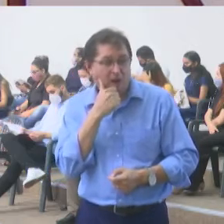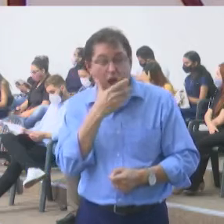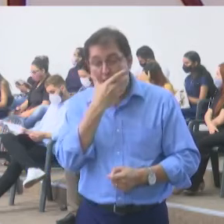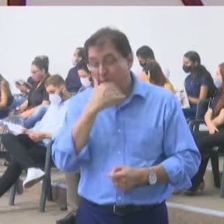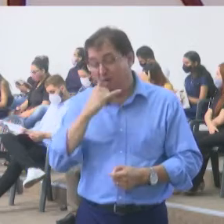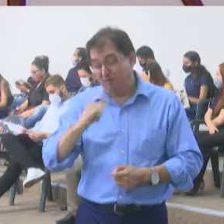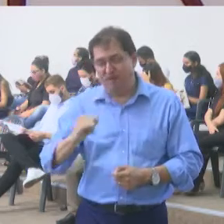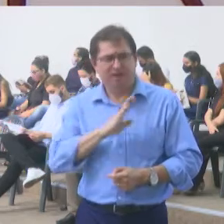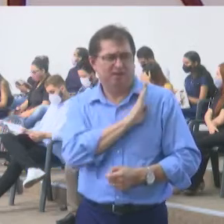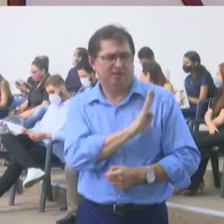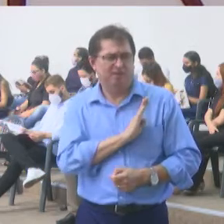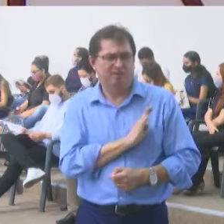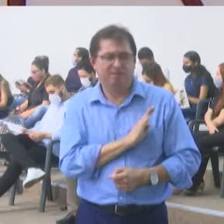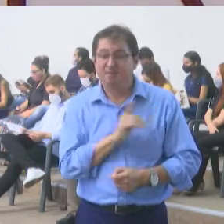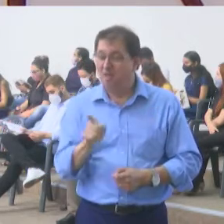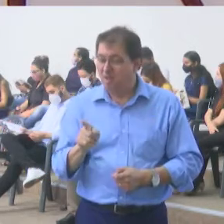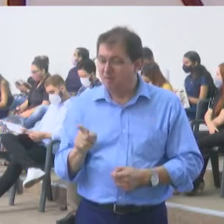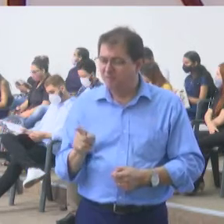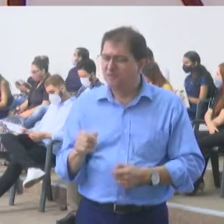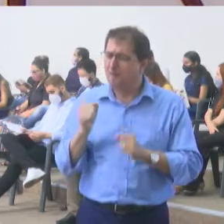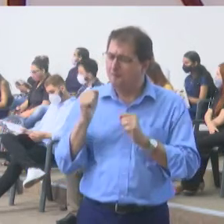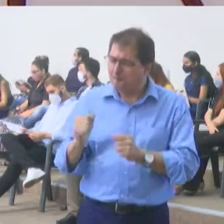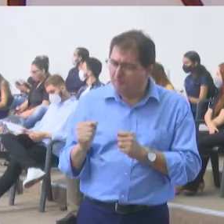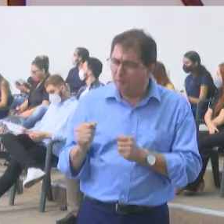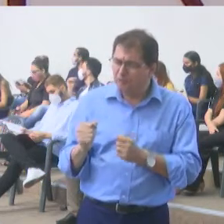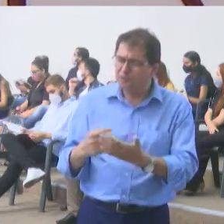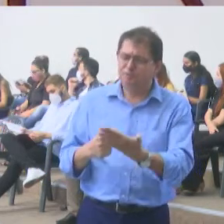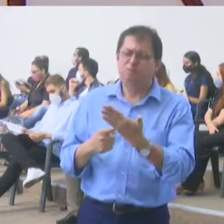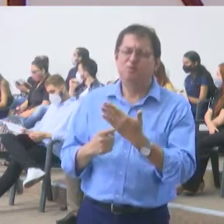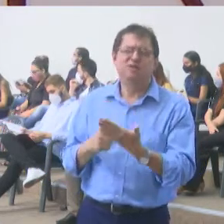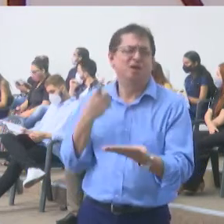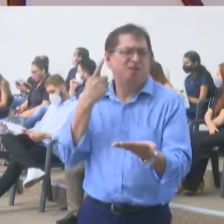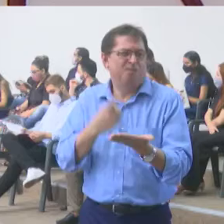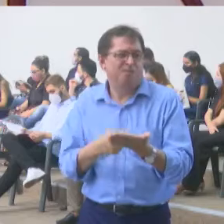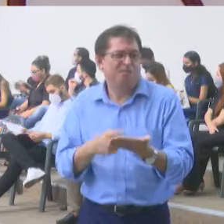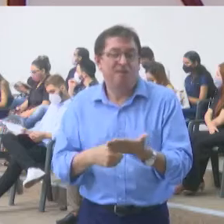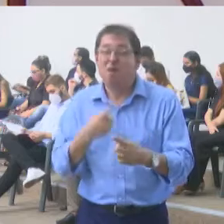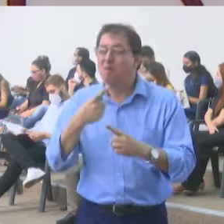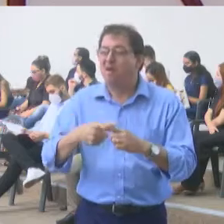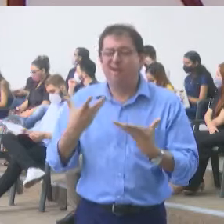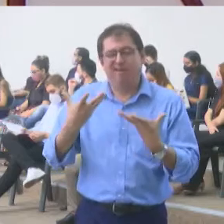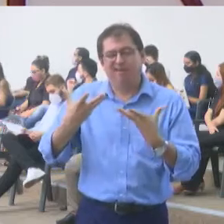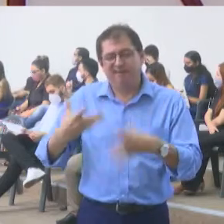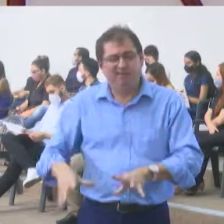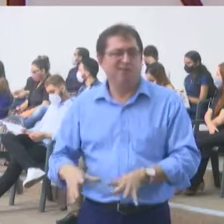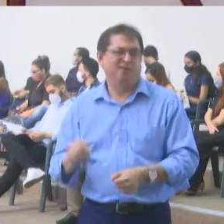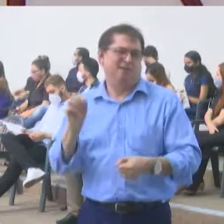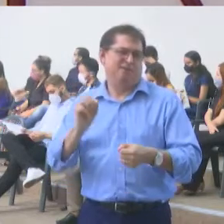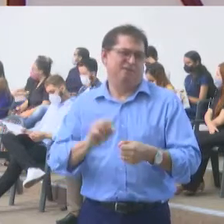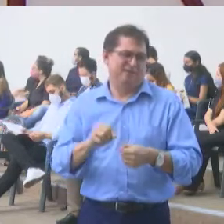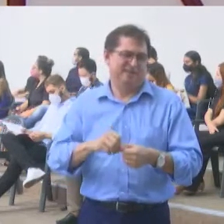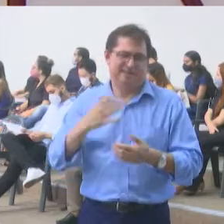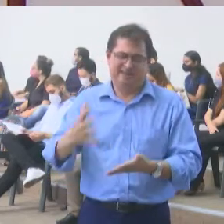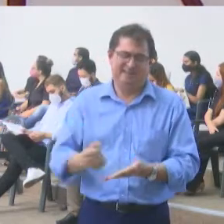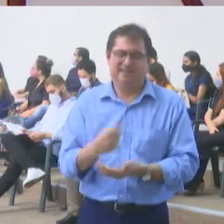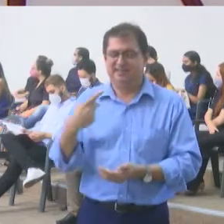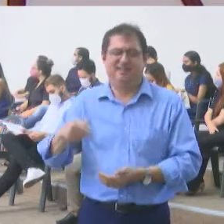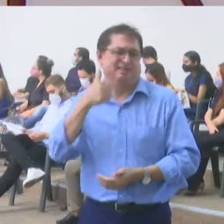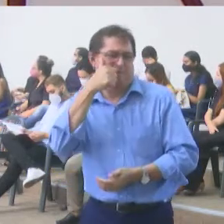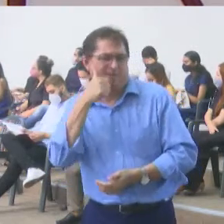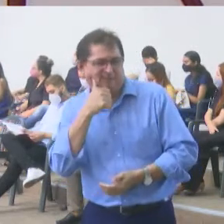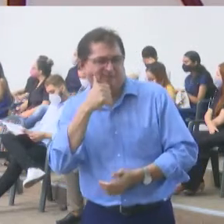redime tu o que me cumpria resgatar, porque eu não poderei fazê-lo, louvado seja o nome do